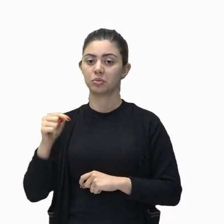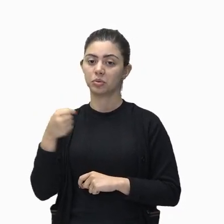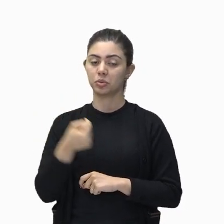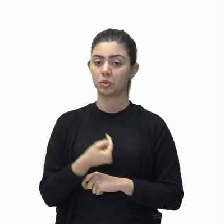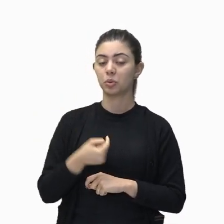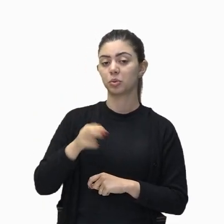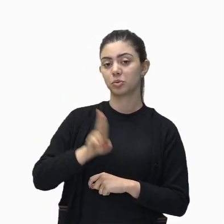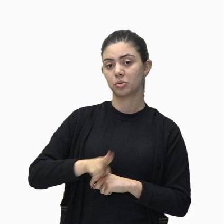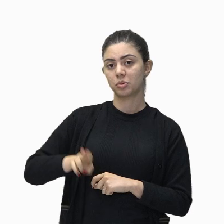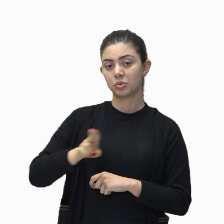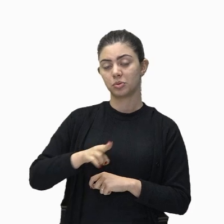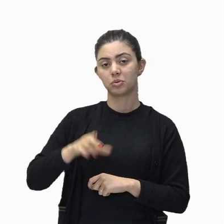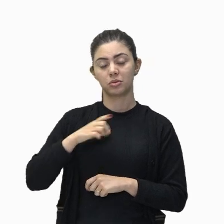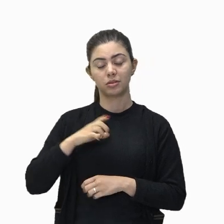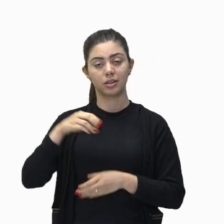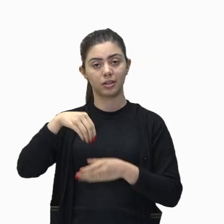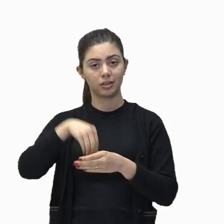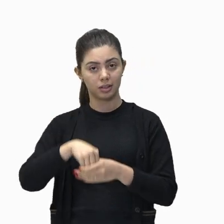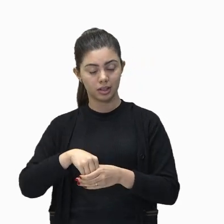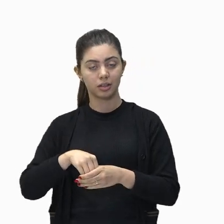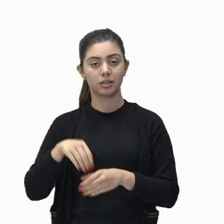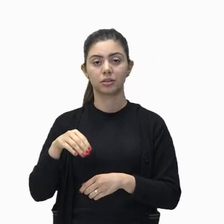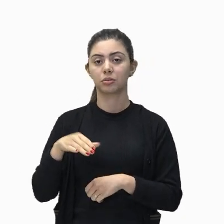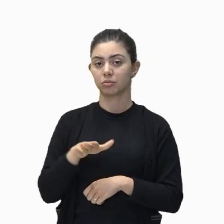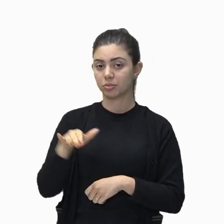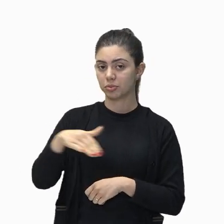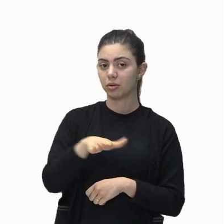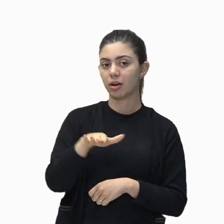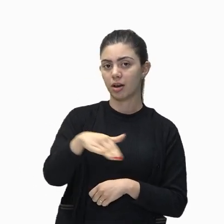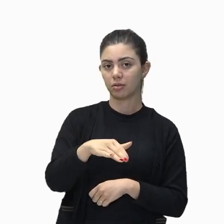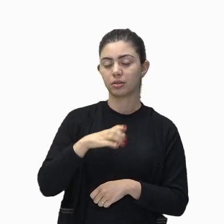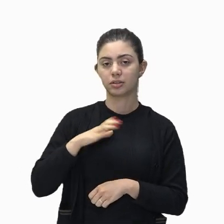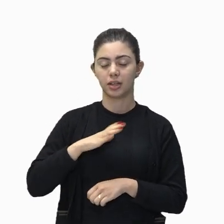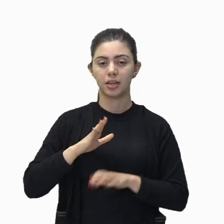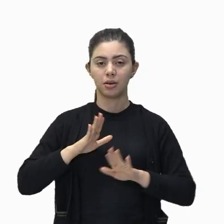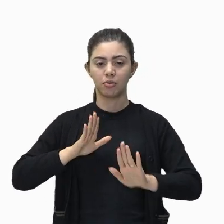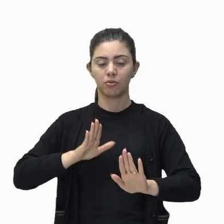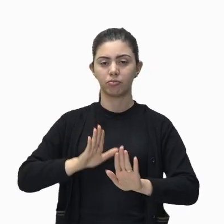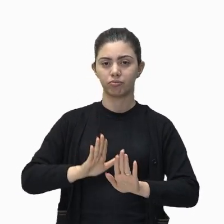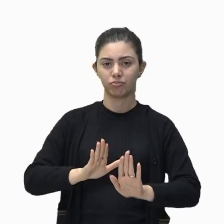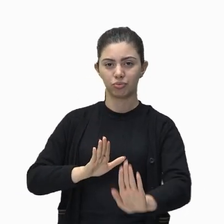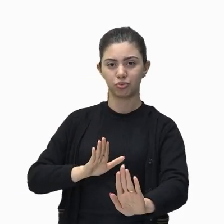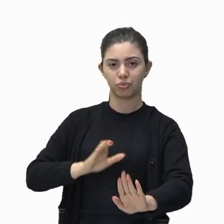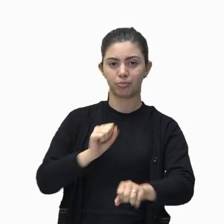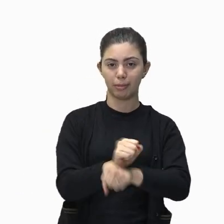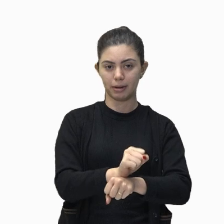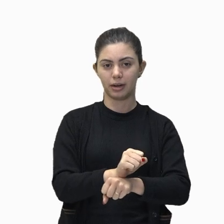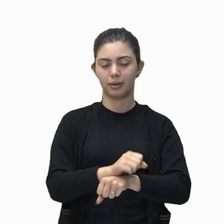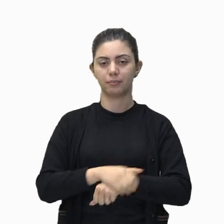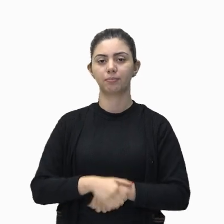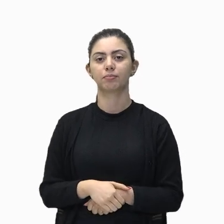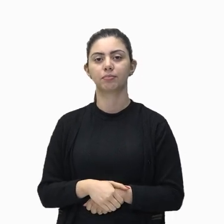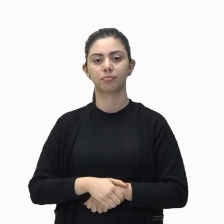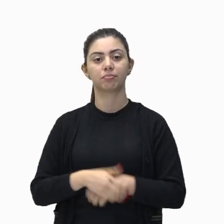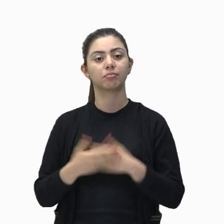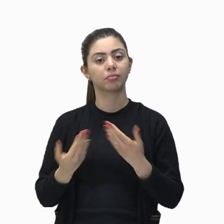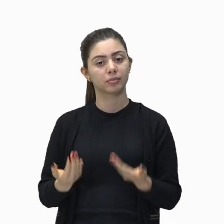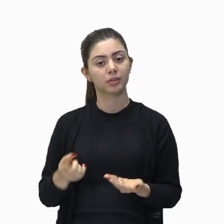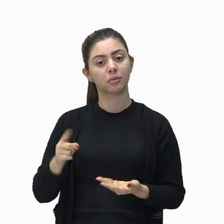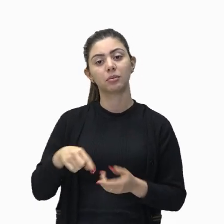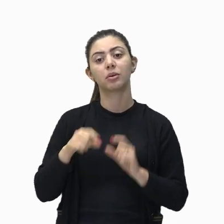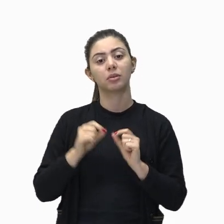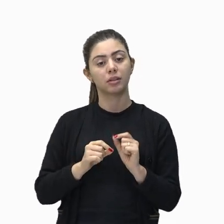utilizado nos automóveis, né, nos nossos automóveis. Então, o freio do automóvel também é uma prensa